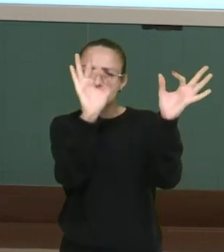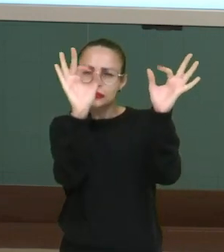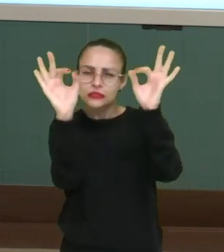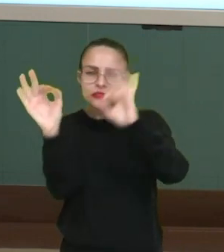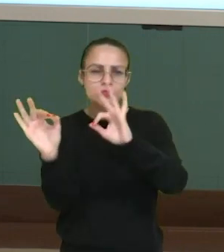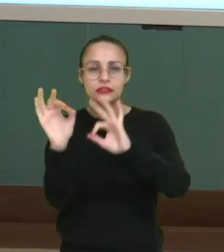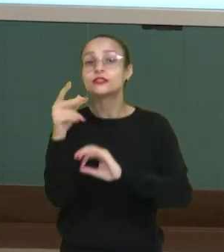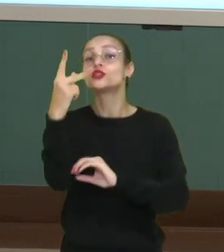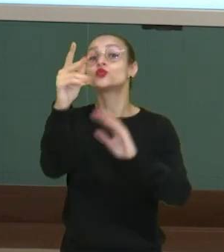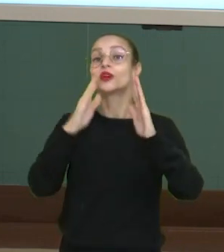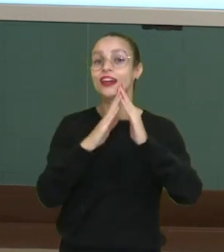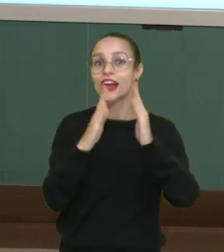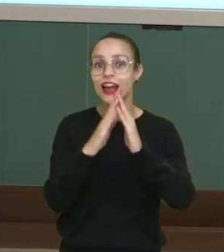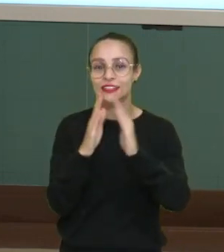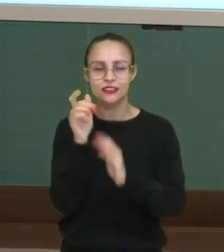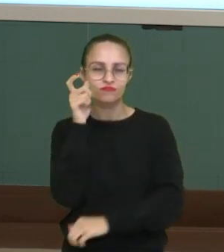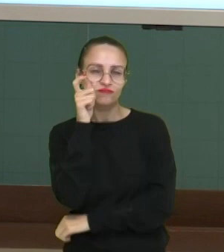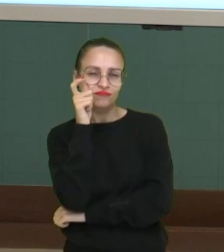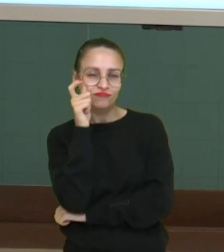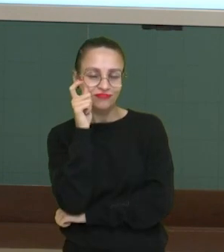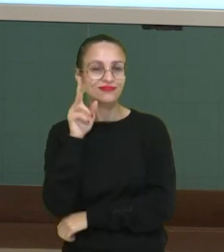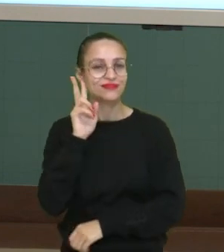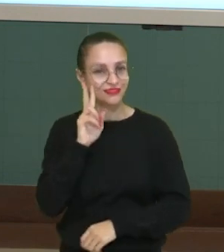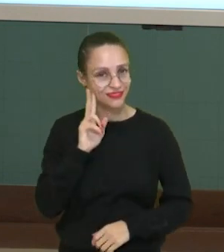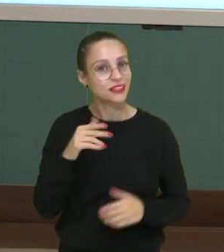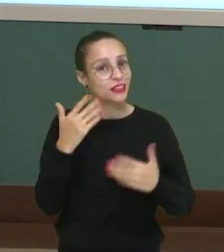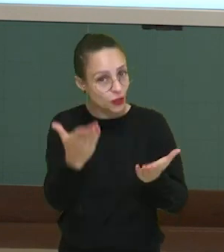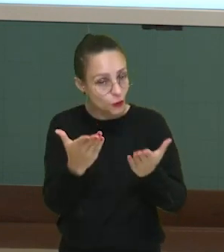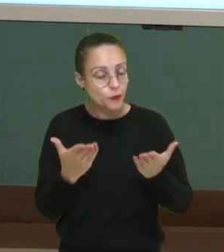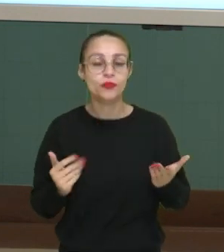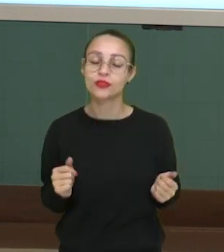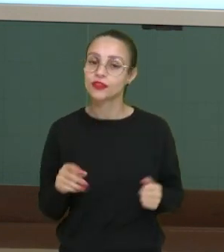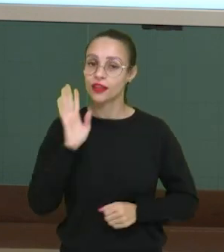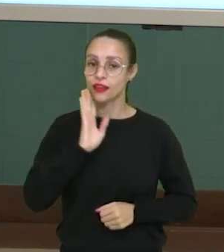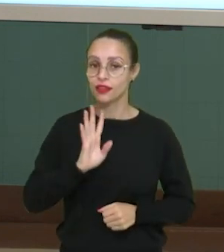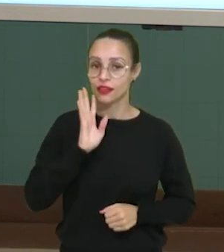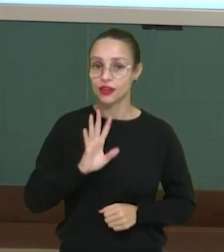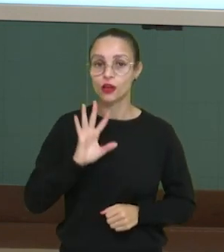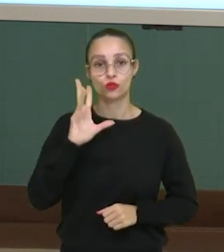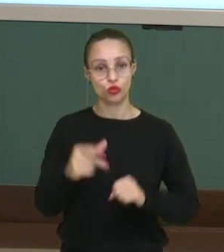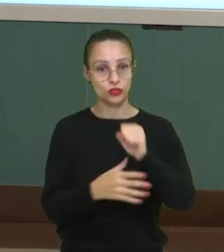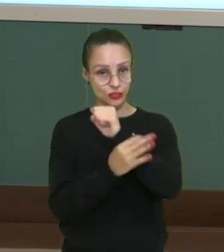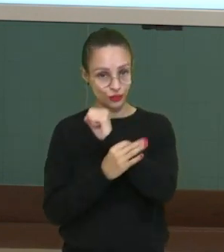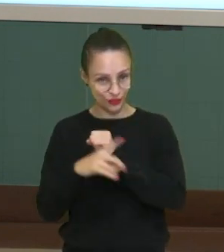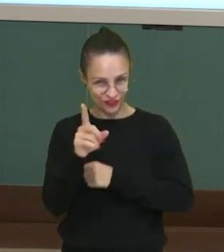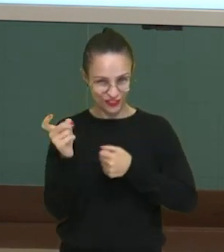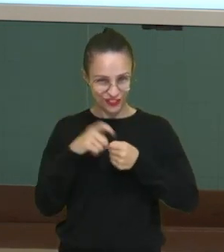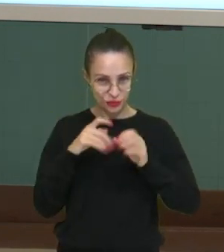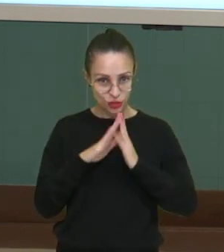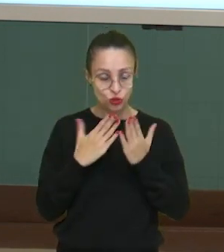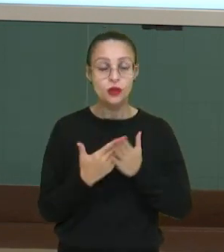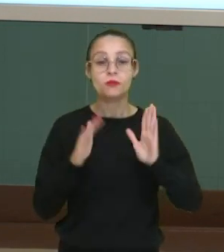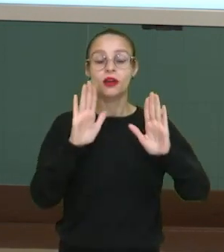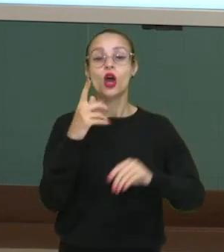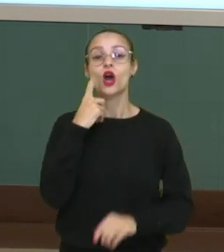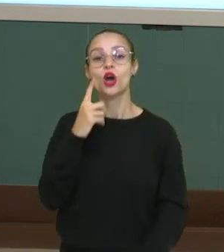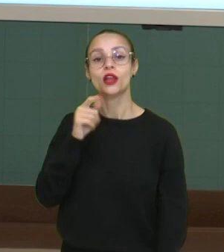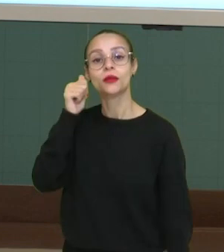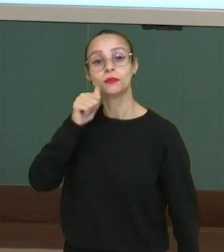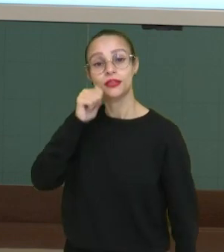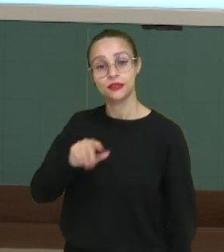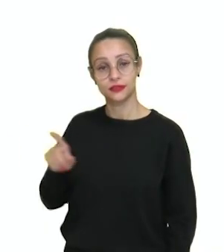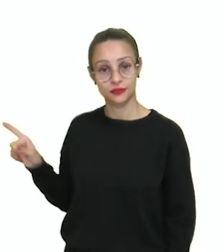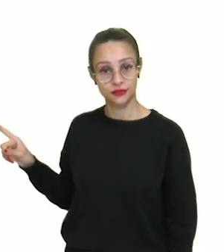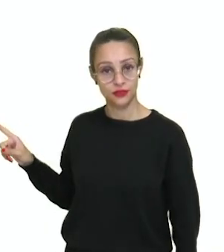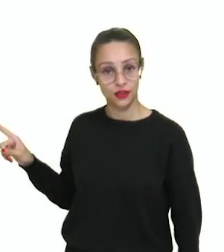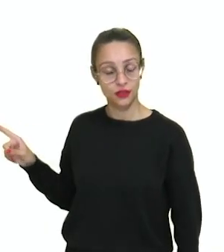na sua casa. Você já está indo para a escola? Que legal, com toda a segurança. Repare que a menininha